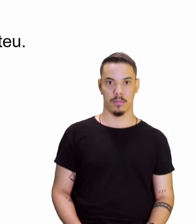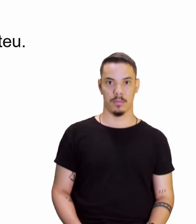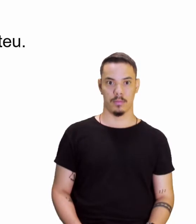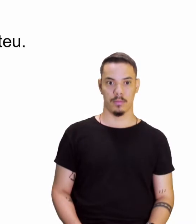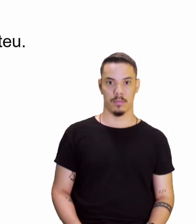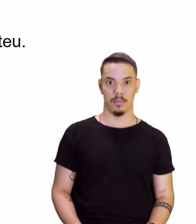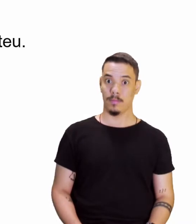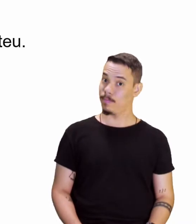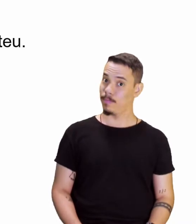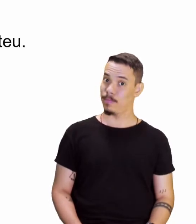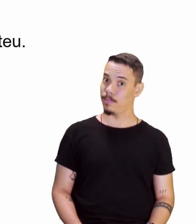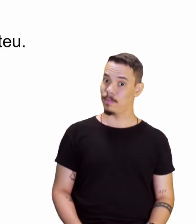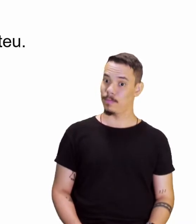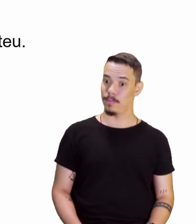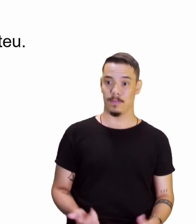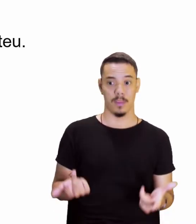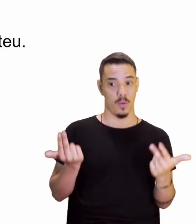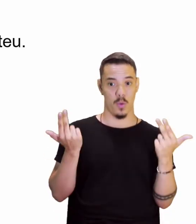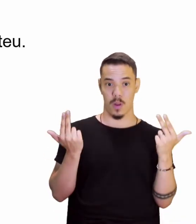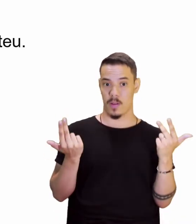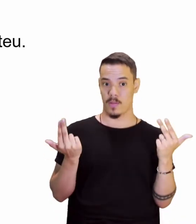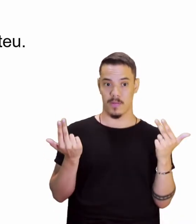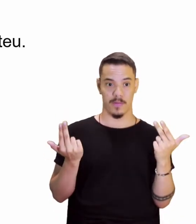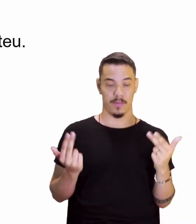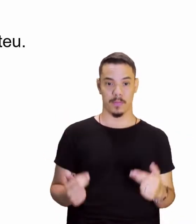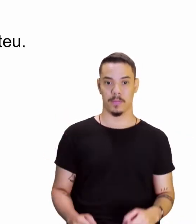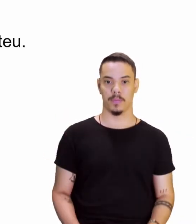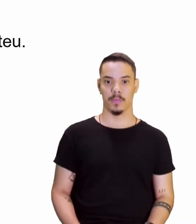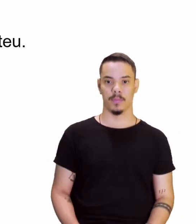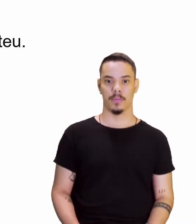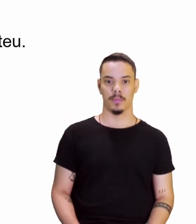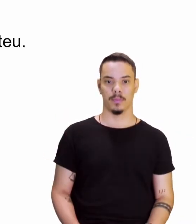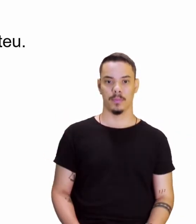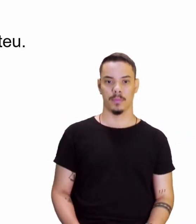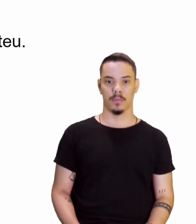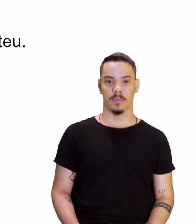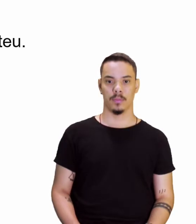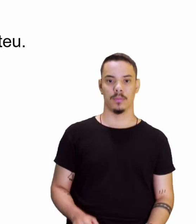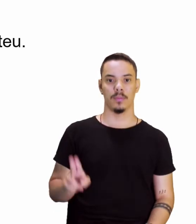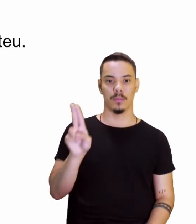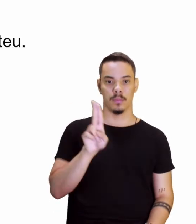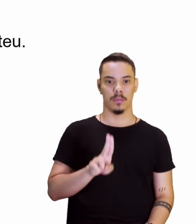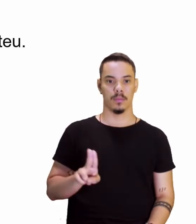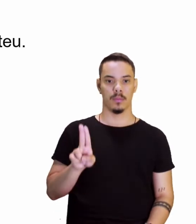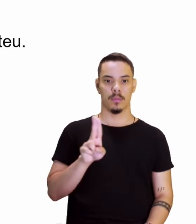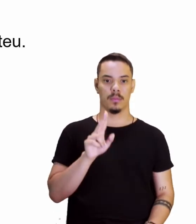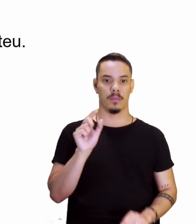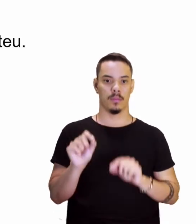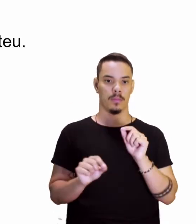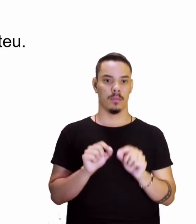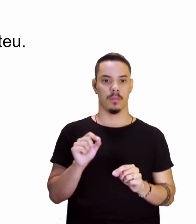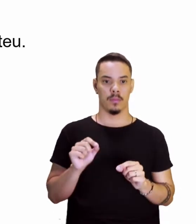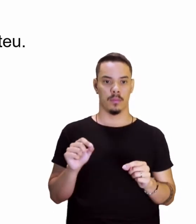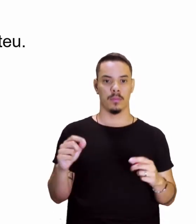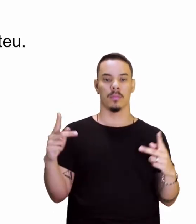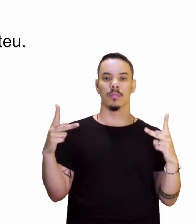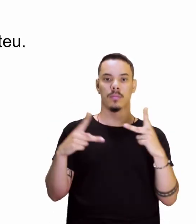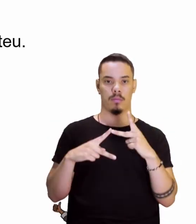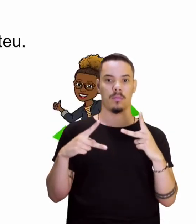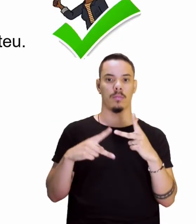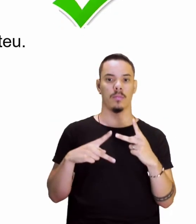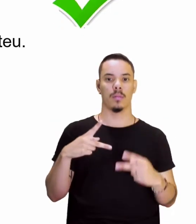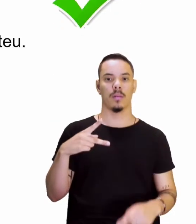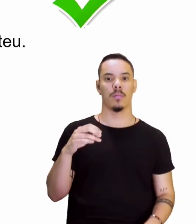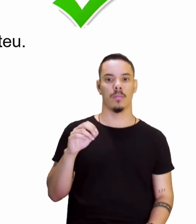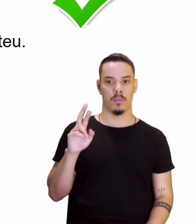Beleza? A mesma escrita. Usou o quê? A preposição por.